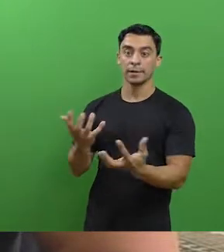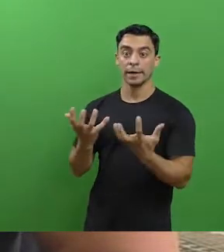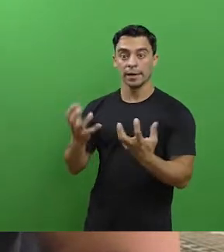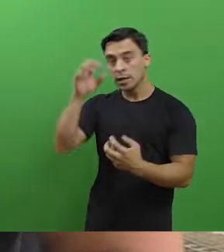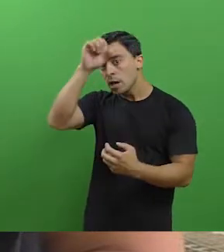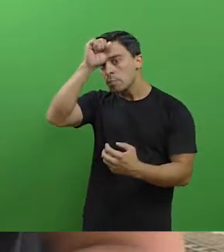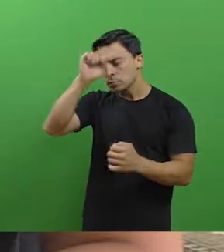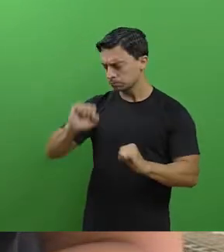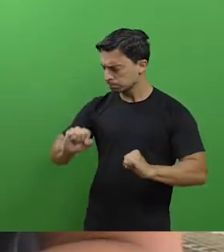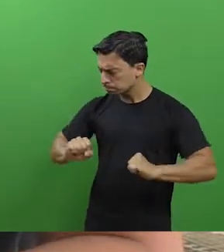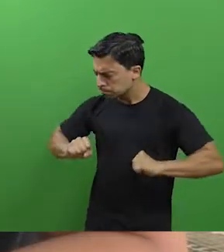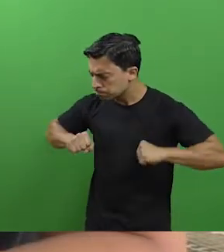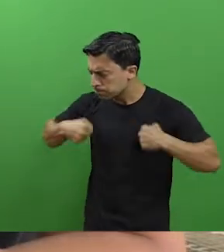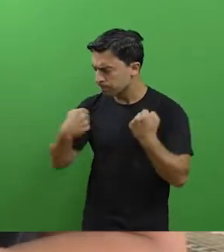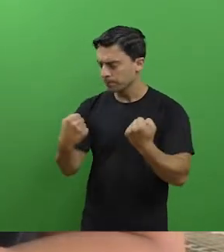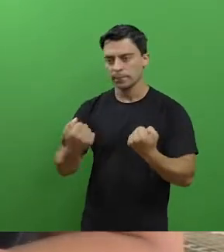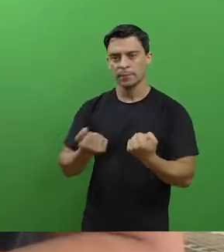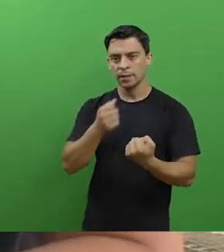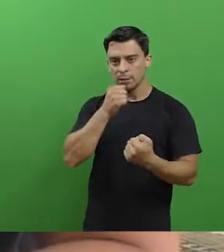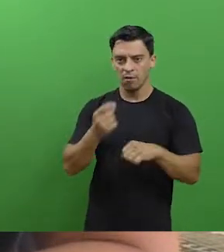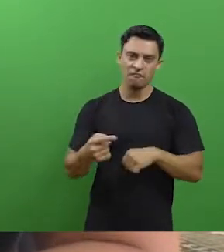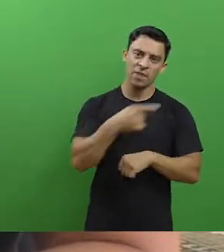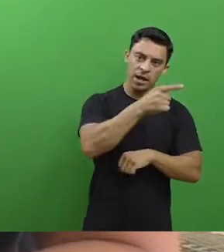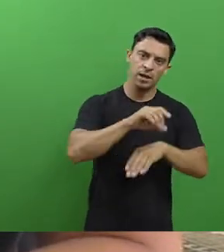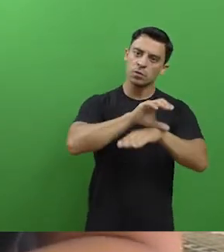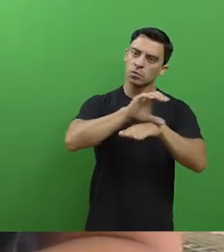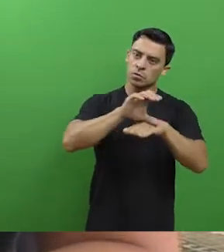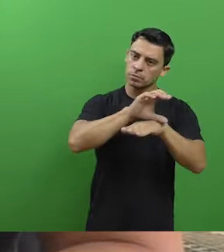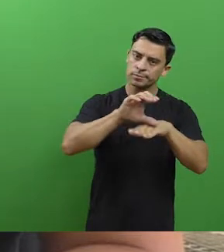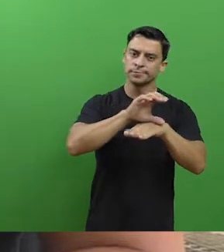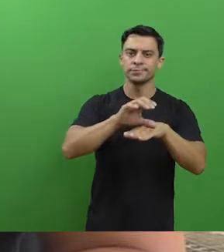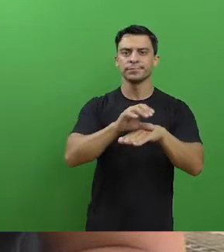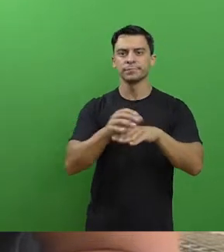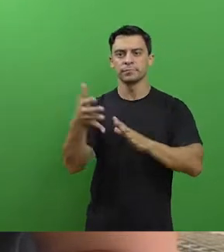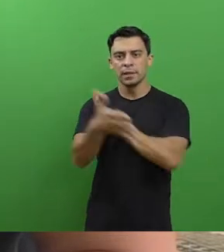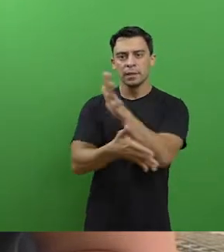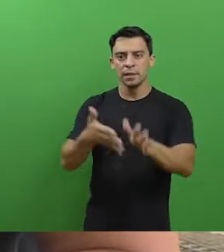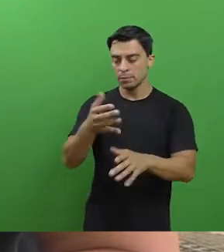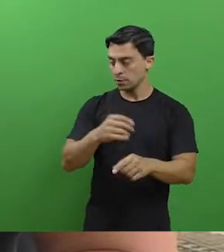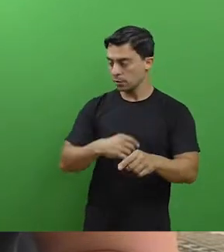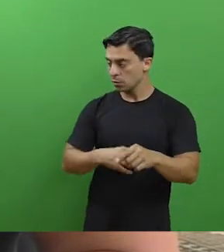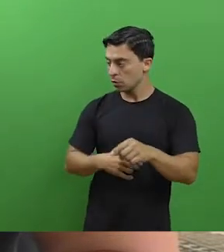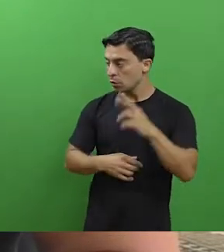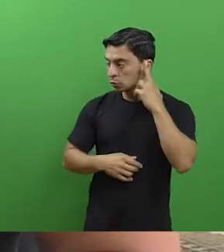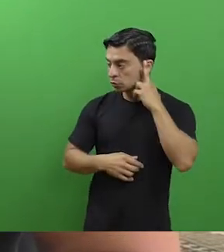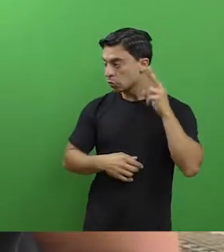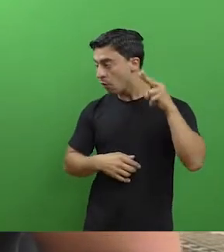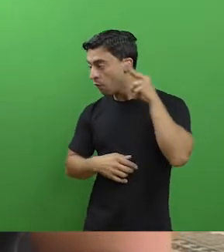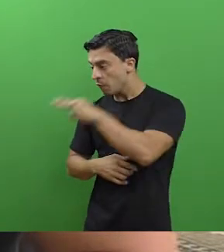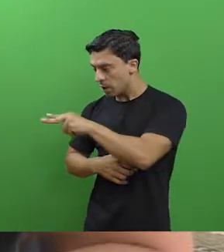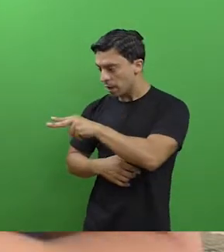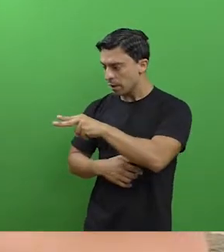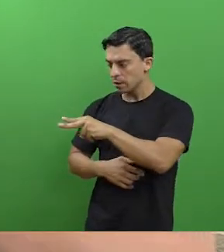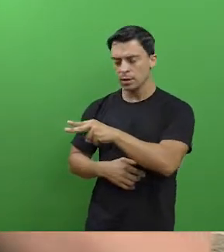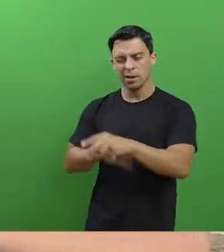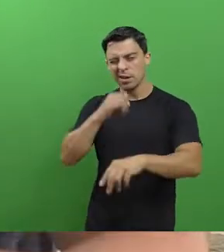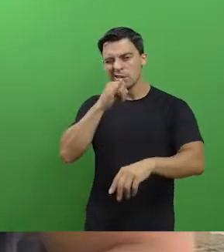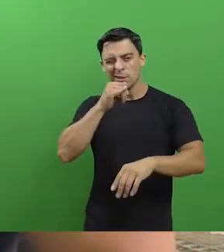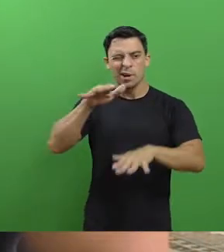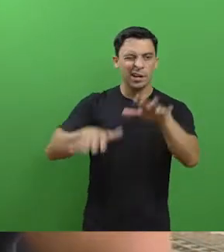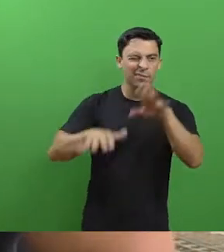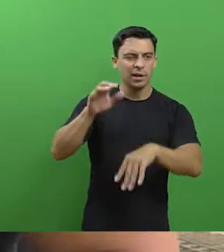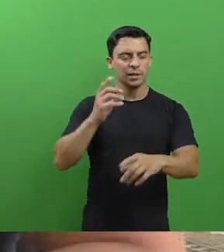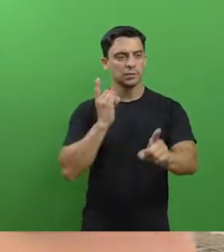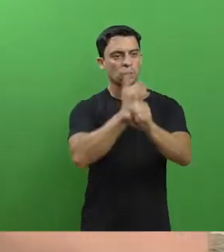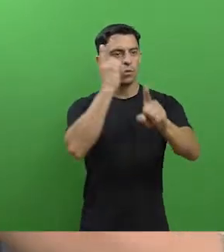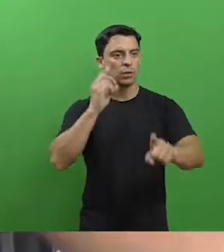esforçar, faz o curso de língua de sinais. E se vê um surdo, que uma hora ou outra vai encontrar um surdo na escola, no trabalho,